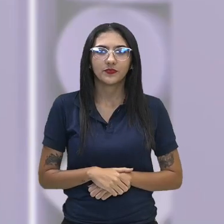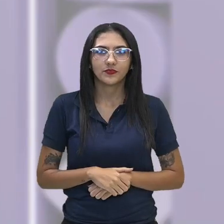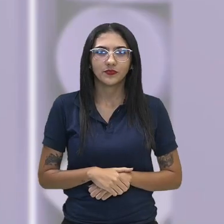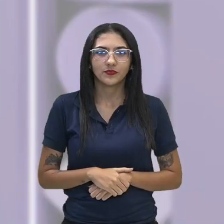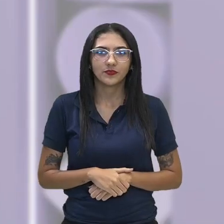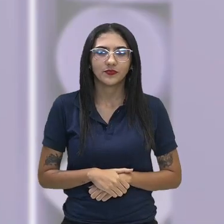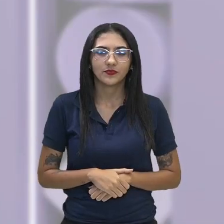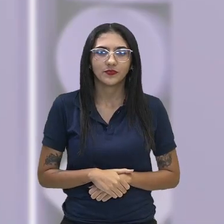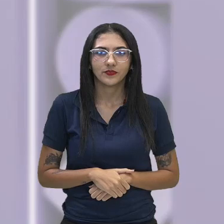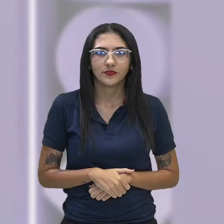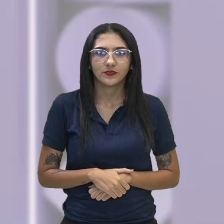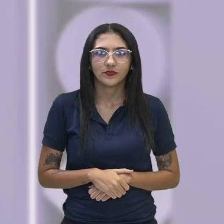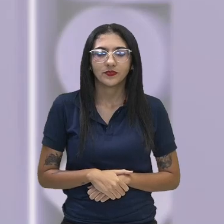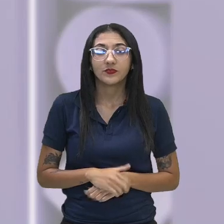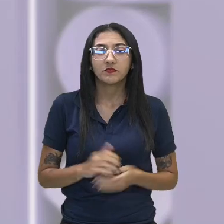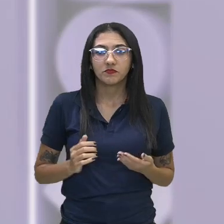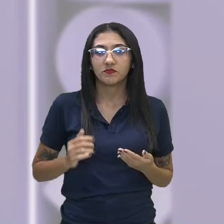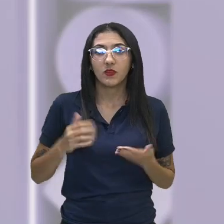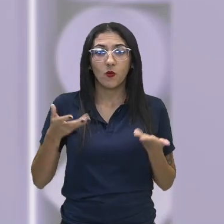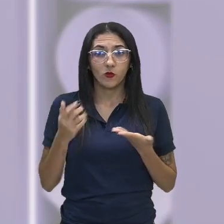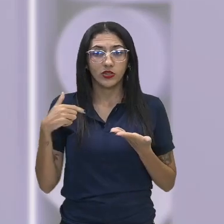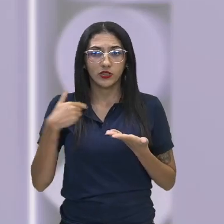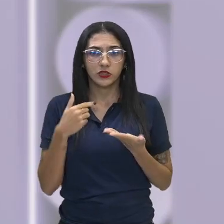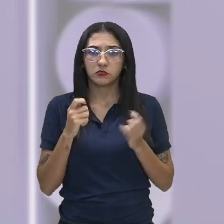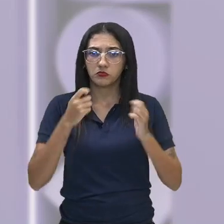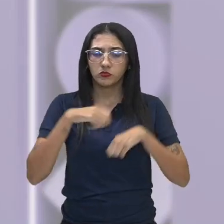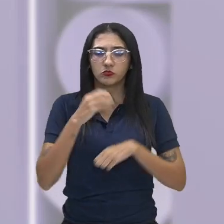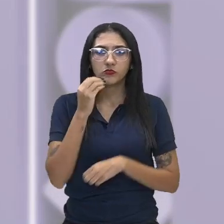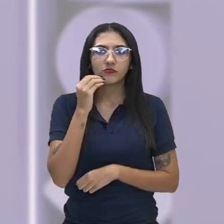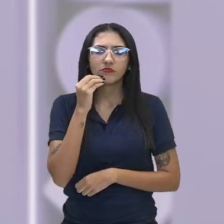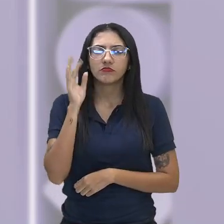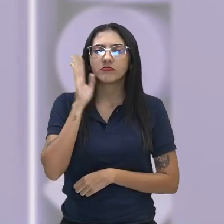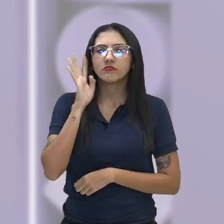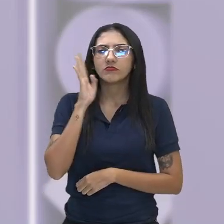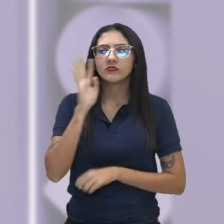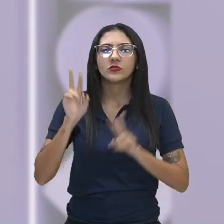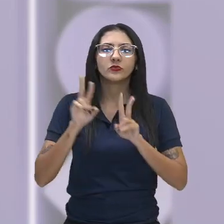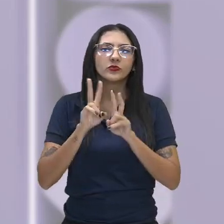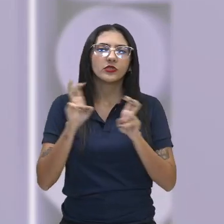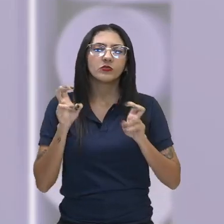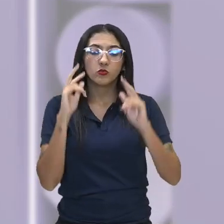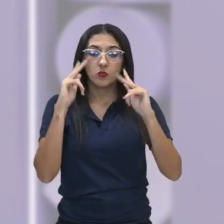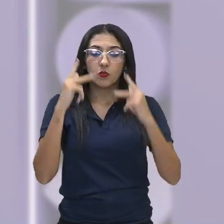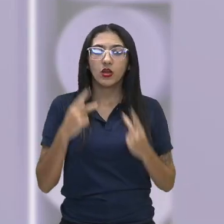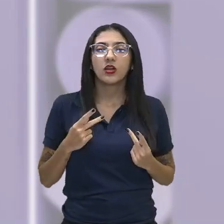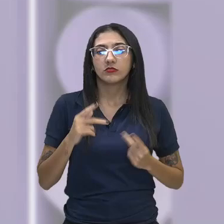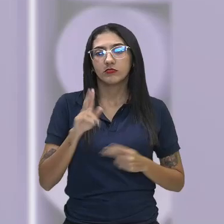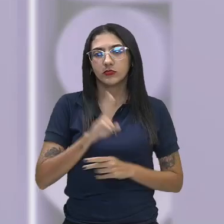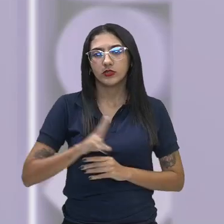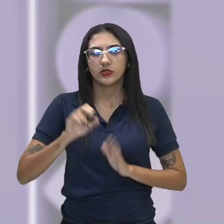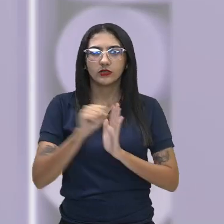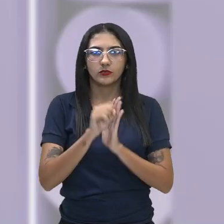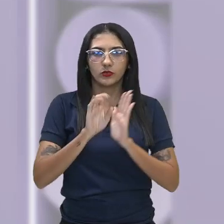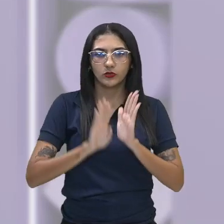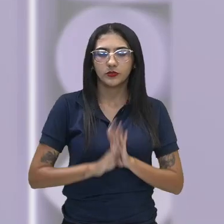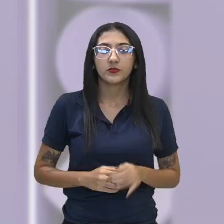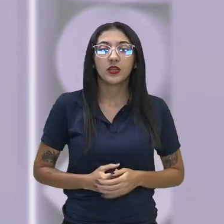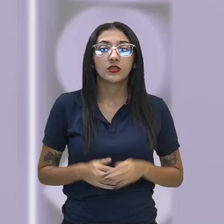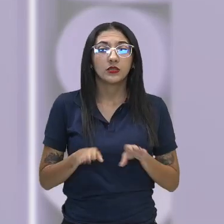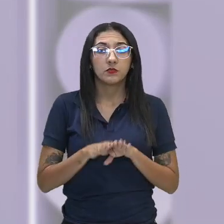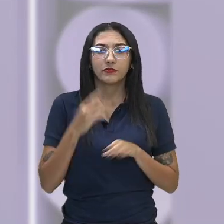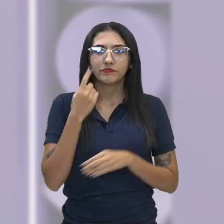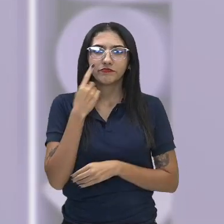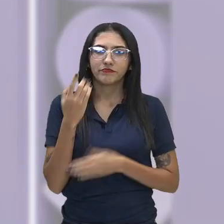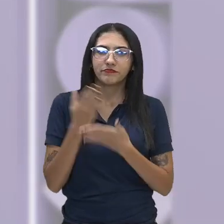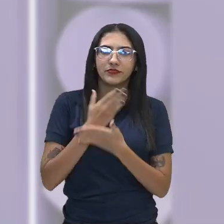nós tivemos então uma oportunidade de refletir sobre a questão do ser humano como ser simbólico, vimos também alguns